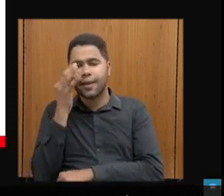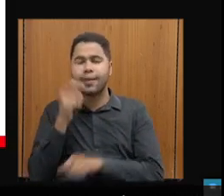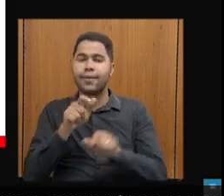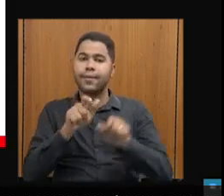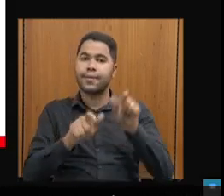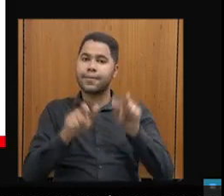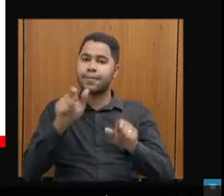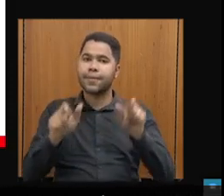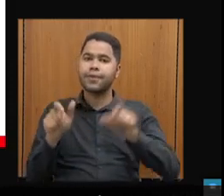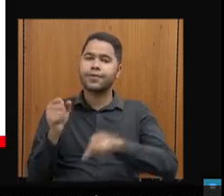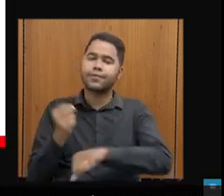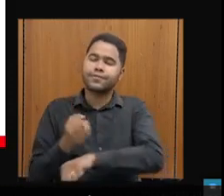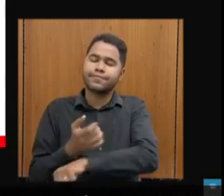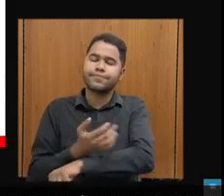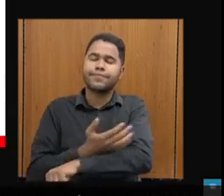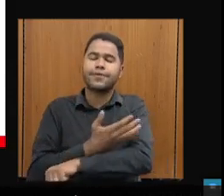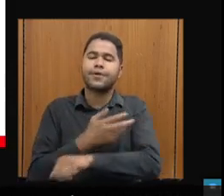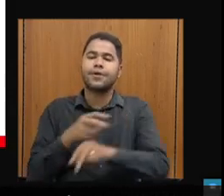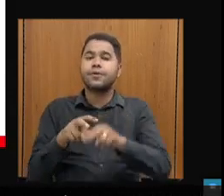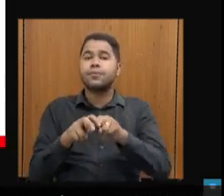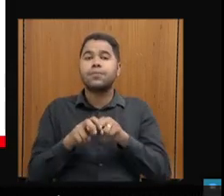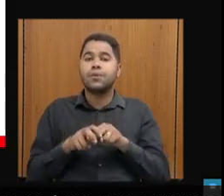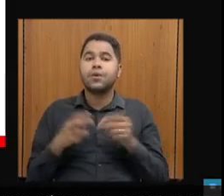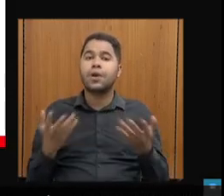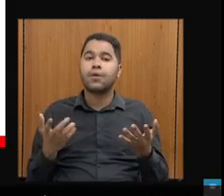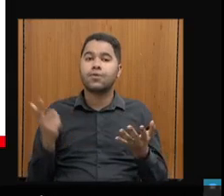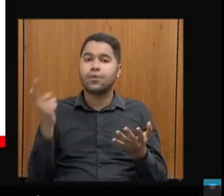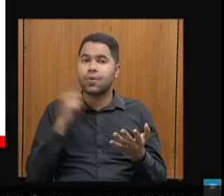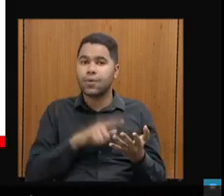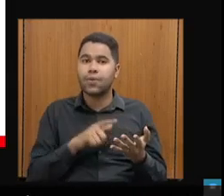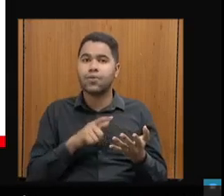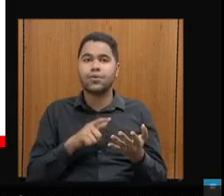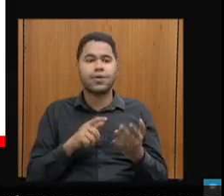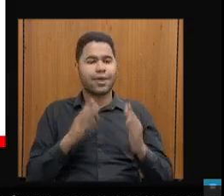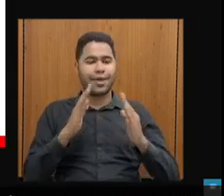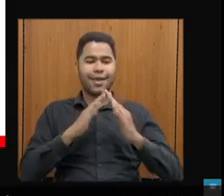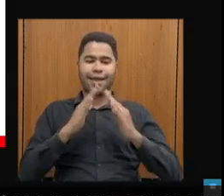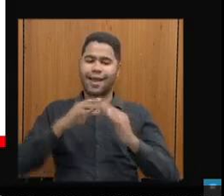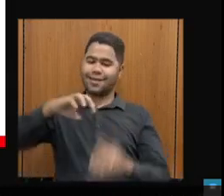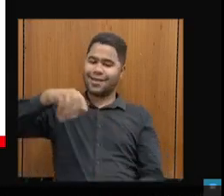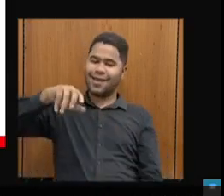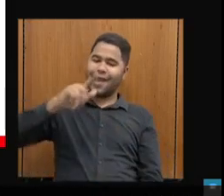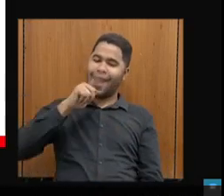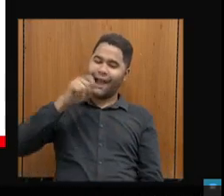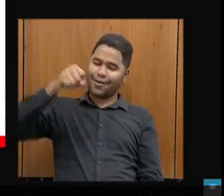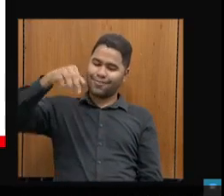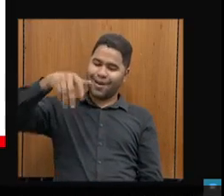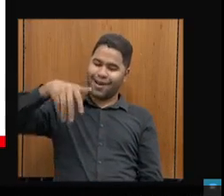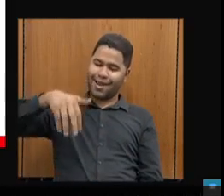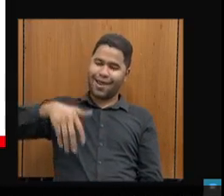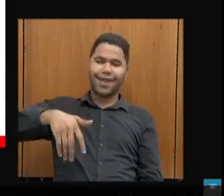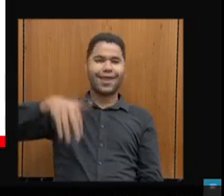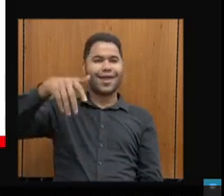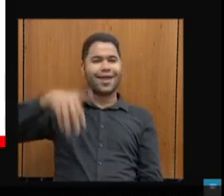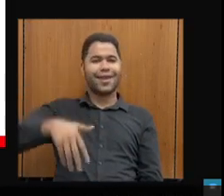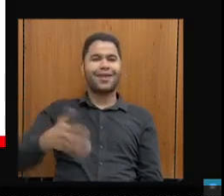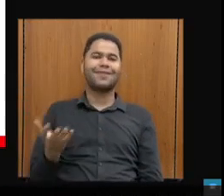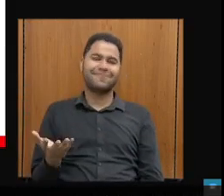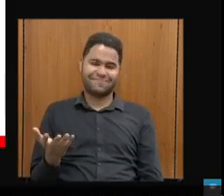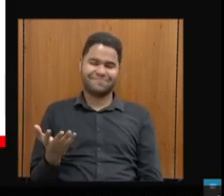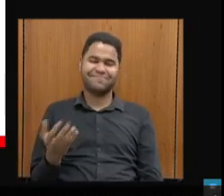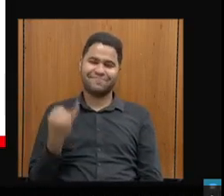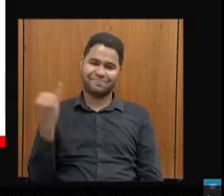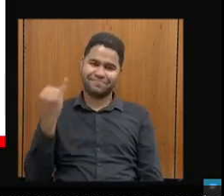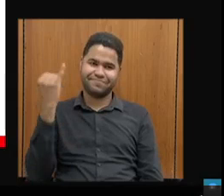pessoas se emocionando pelo simples fato de abrir a torneira da casa e dali sair a sagrada água então